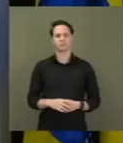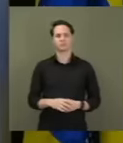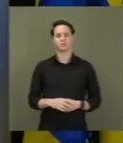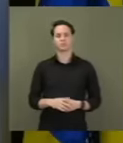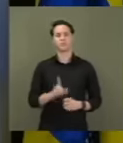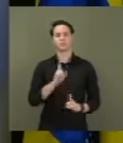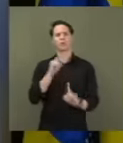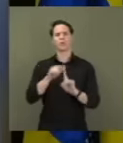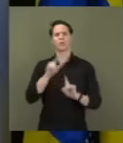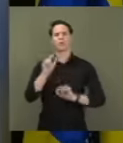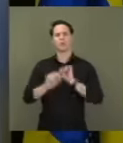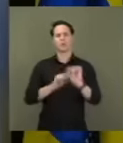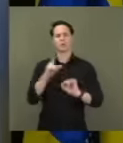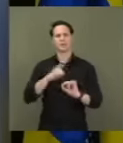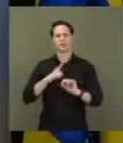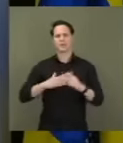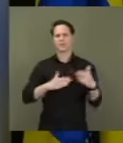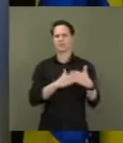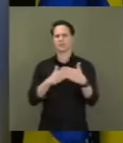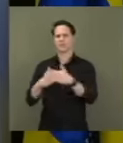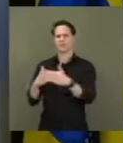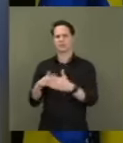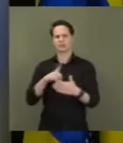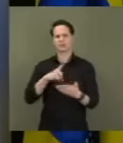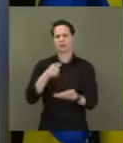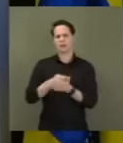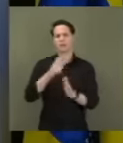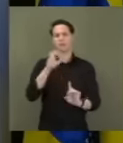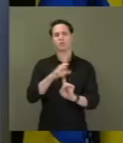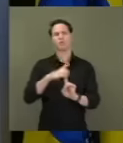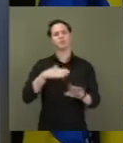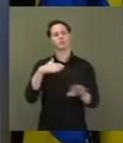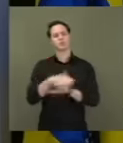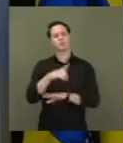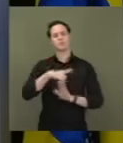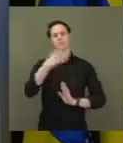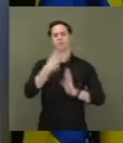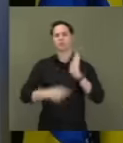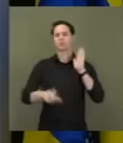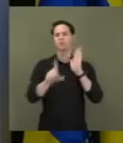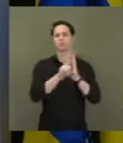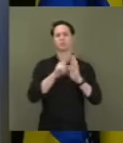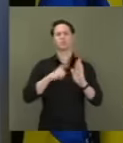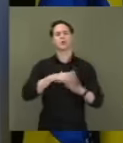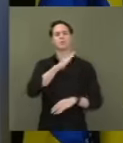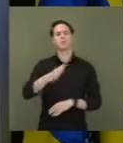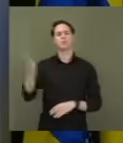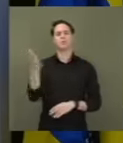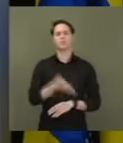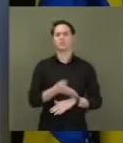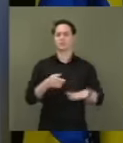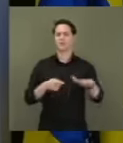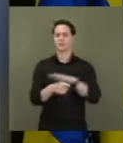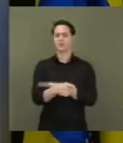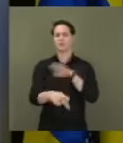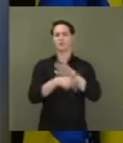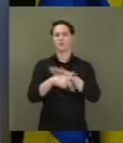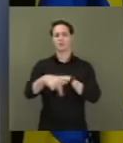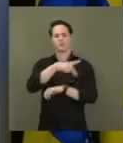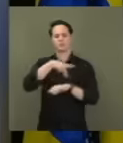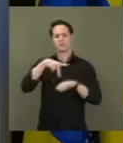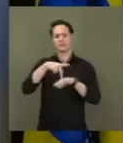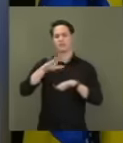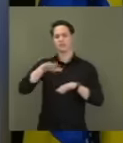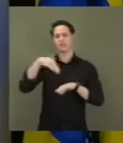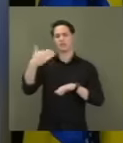Visando impedir tais abusos, entrei com um projeto de lei proibindo o financiamento de países